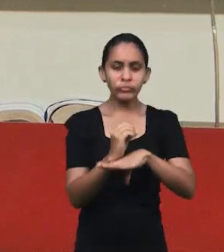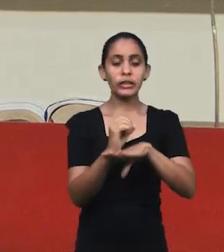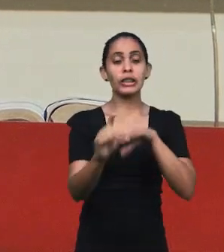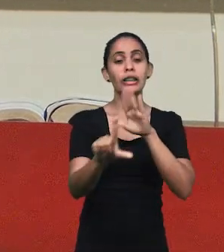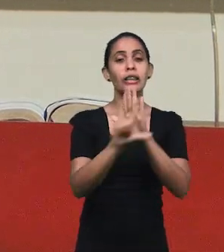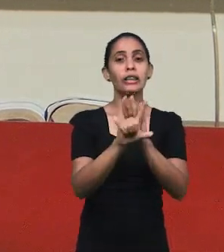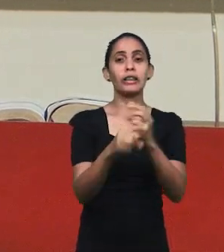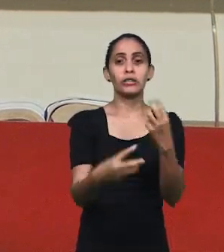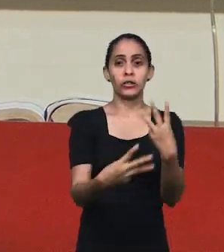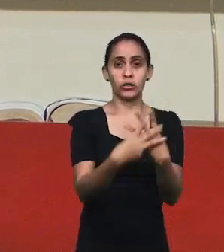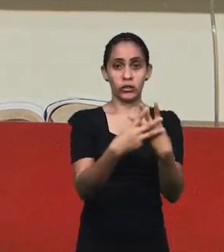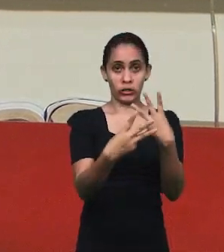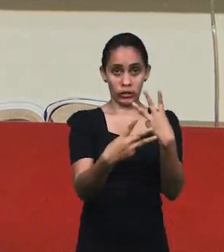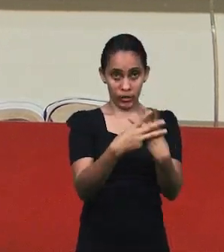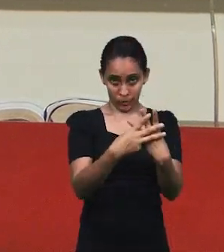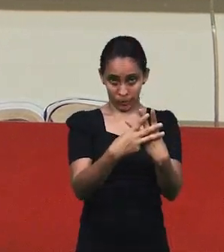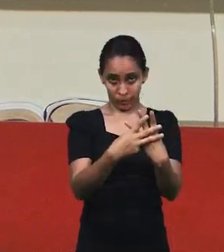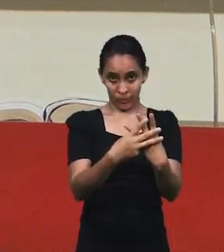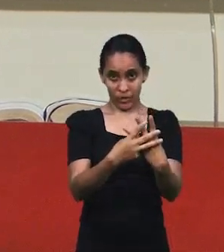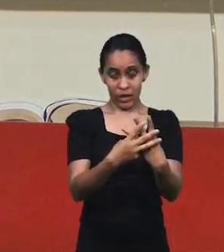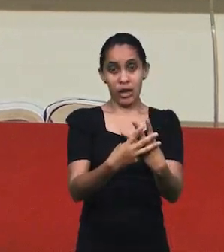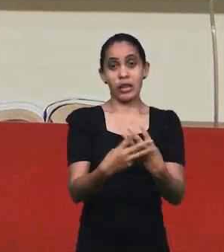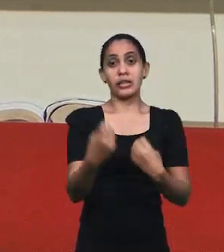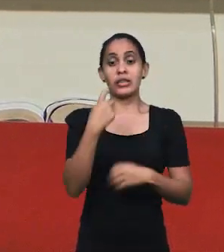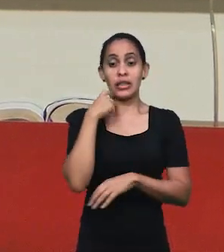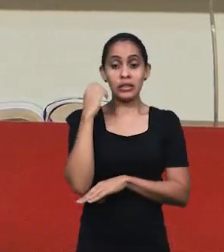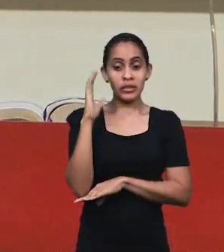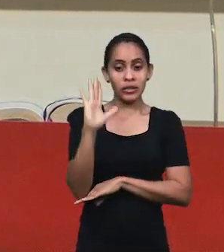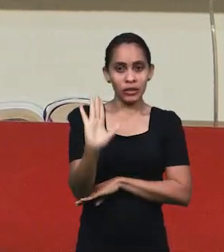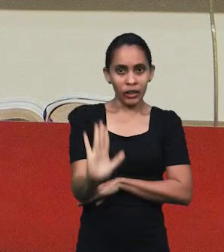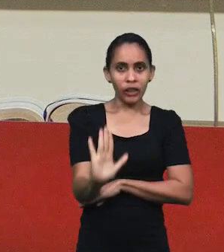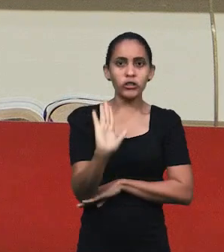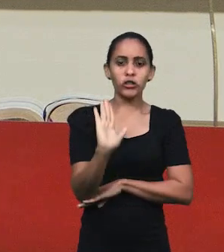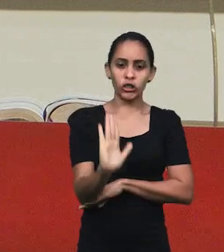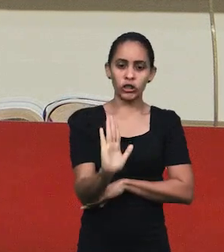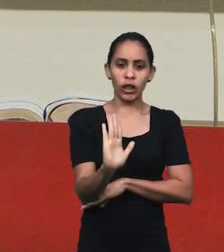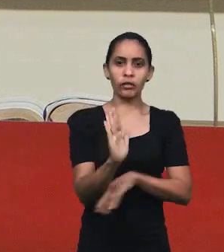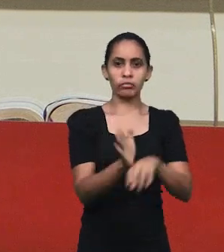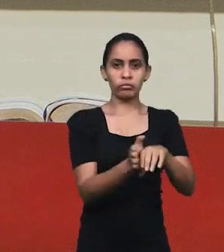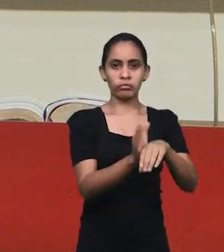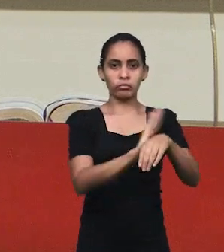judeus. Na sexta tarde já estava sepultado.